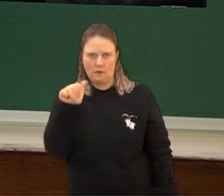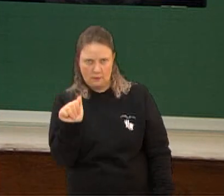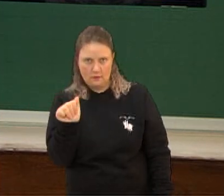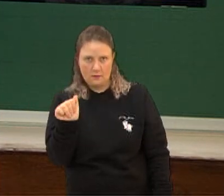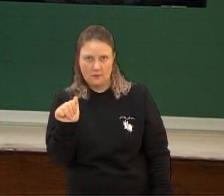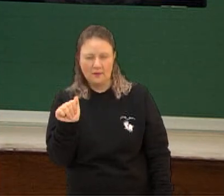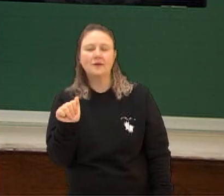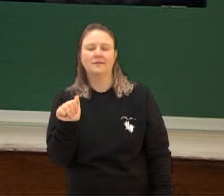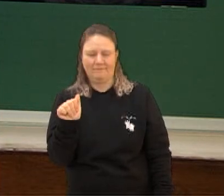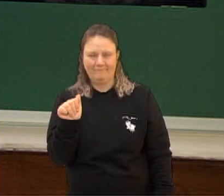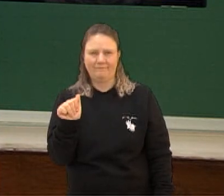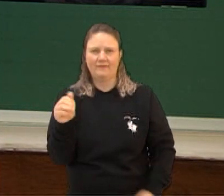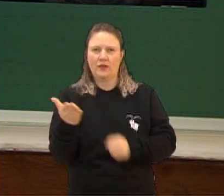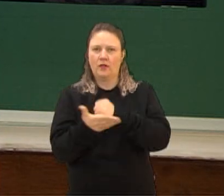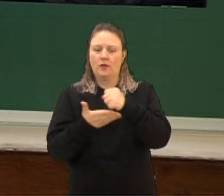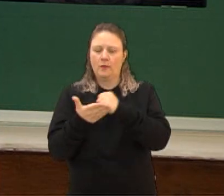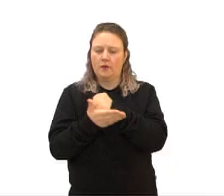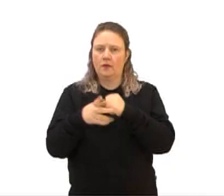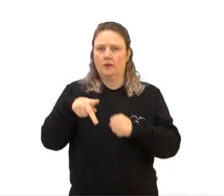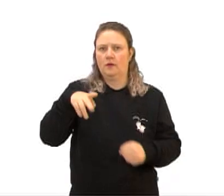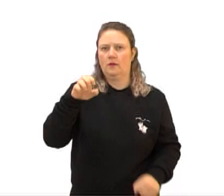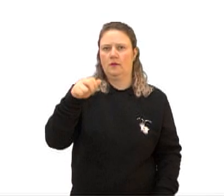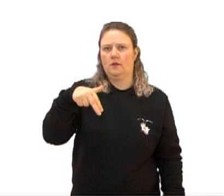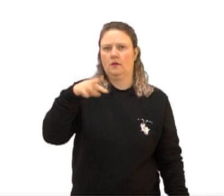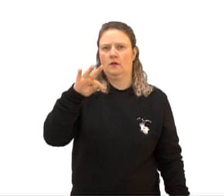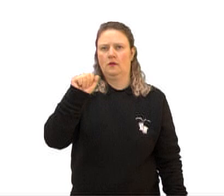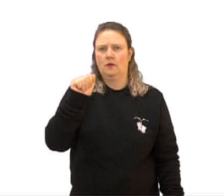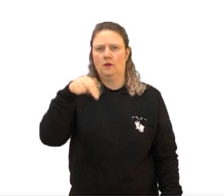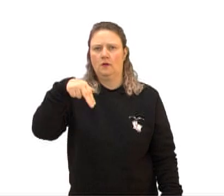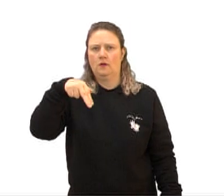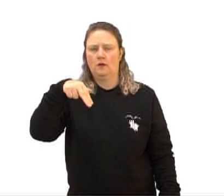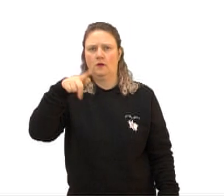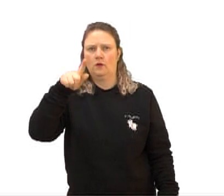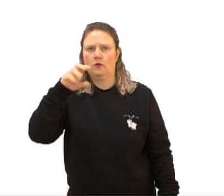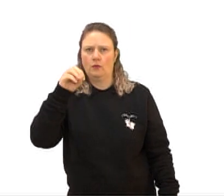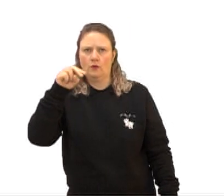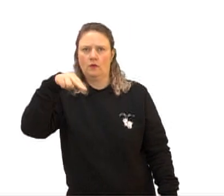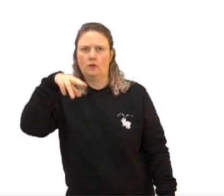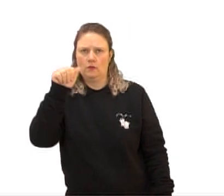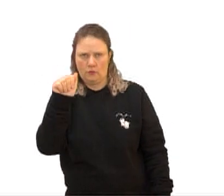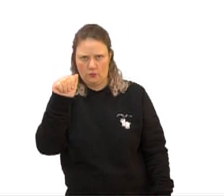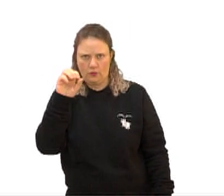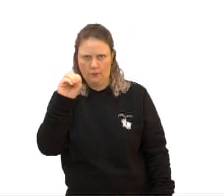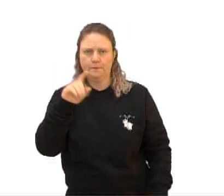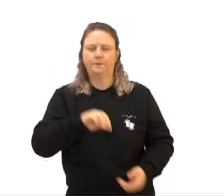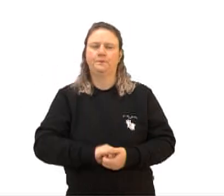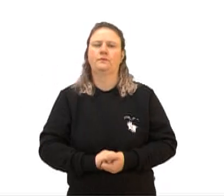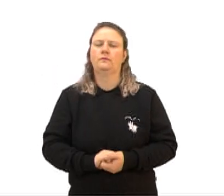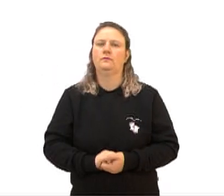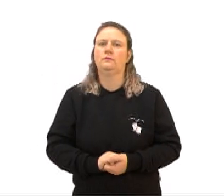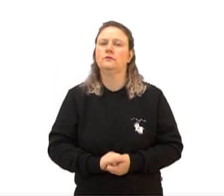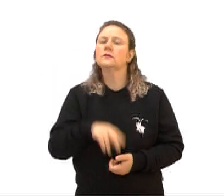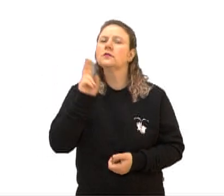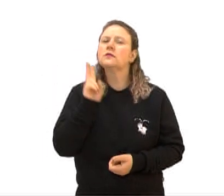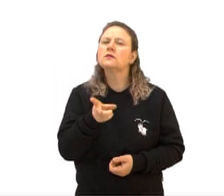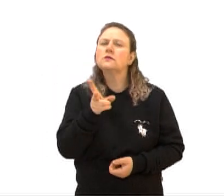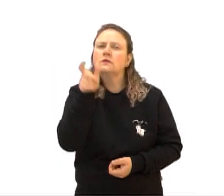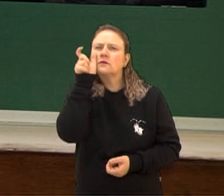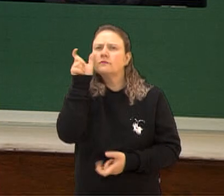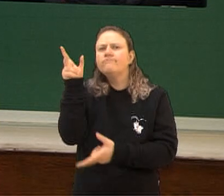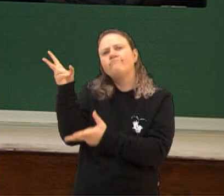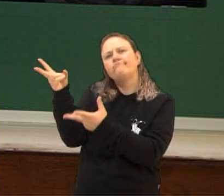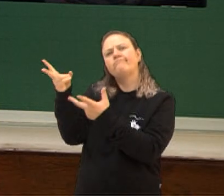base é um pentágono. Questão 1. Conceitos são os mesmos, lembrem disso, o prisma você sempre tem que olhar para ele